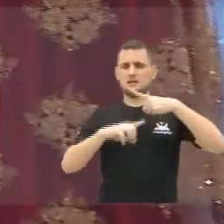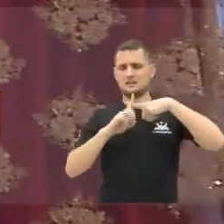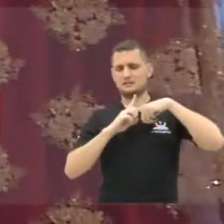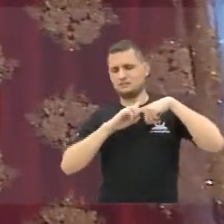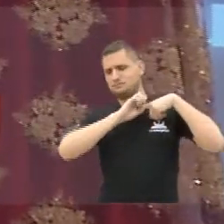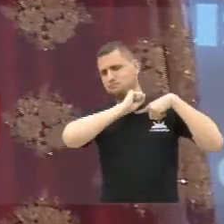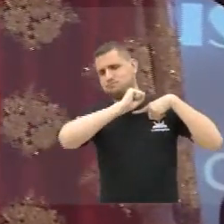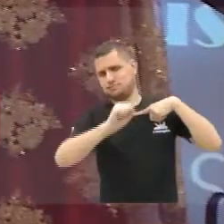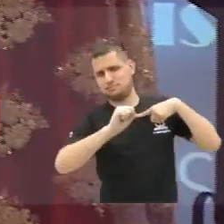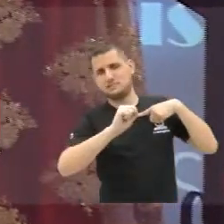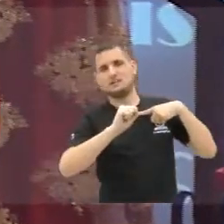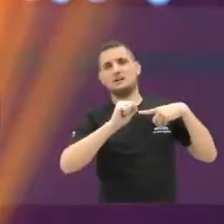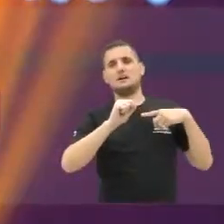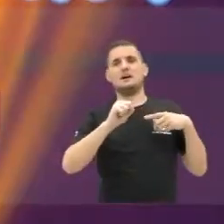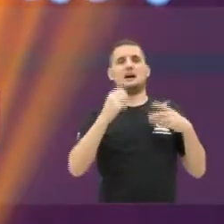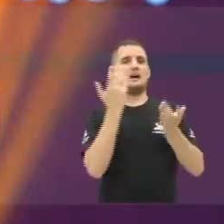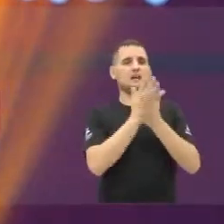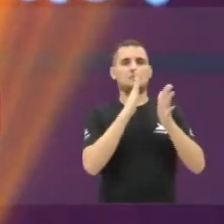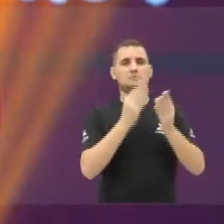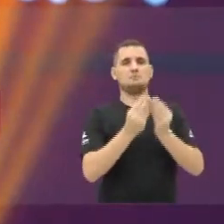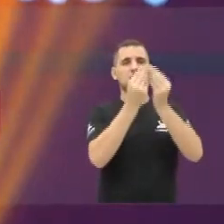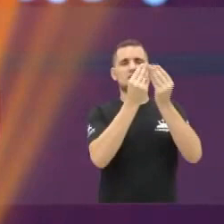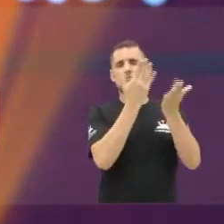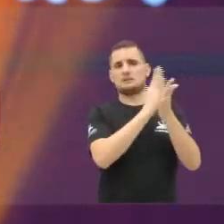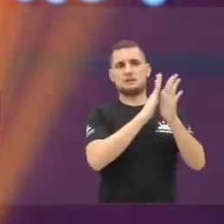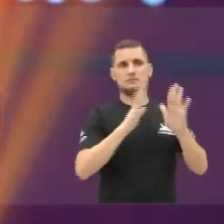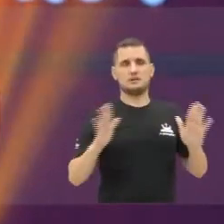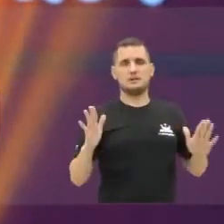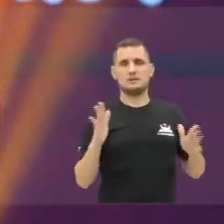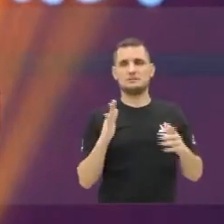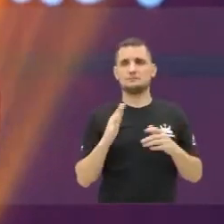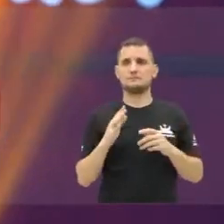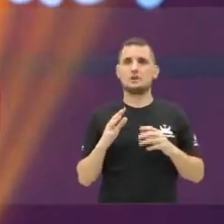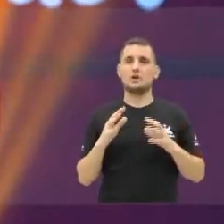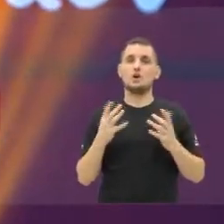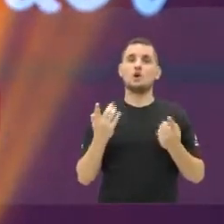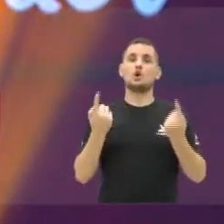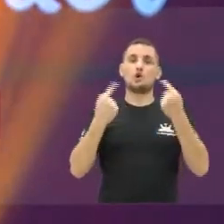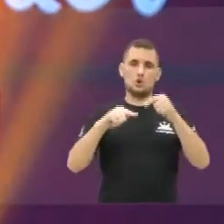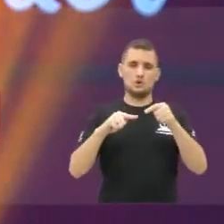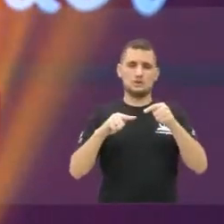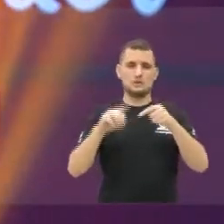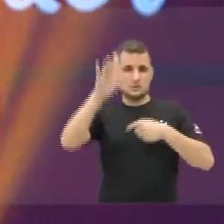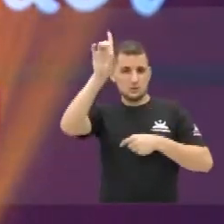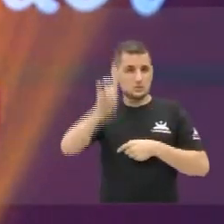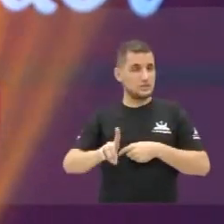interrompendo missas, tudo isso contra os direitos fundamentais.